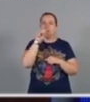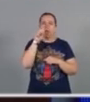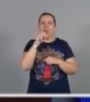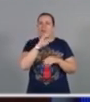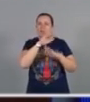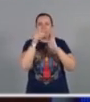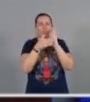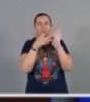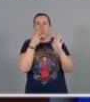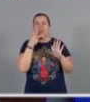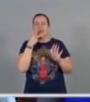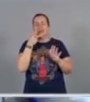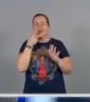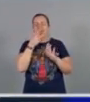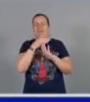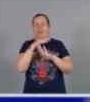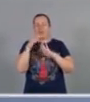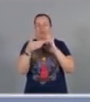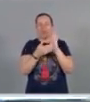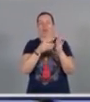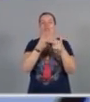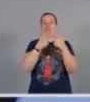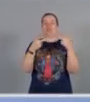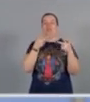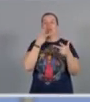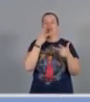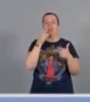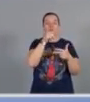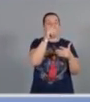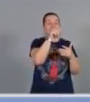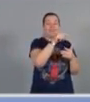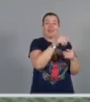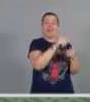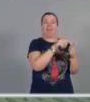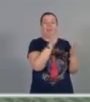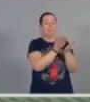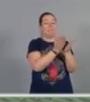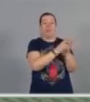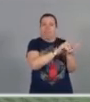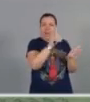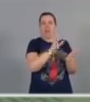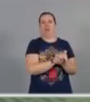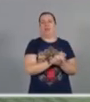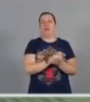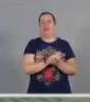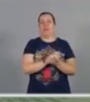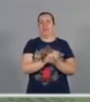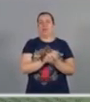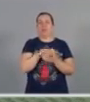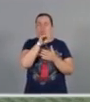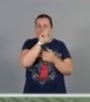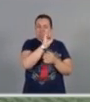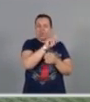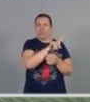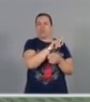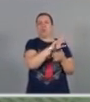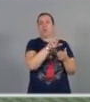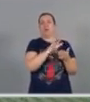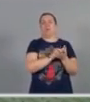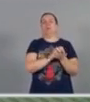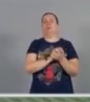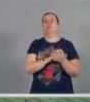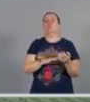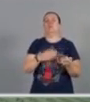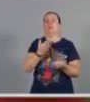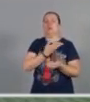Bíblia que os outros a falar porque copiaram antes Quem souber o nome antes cabos